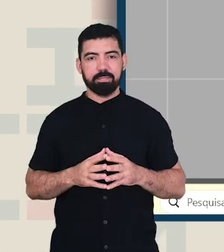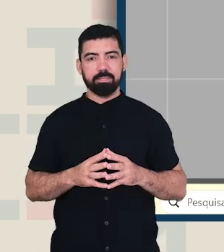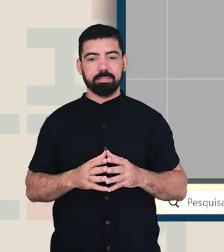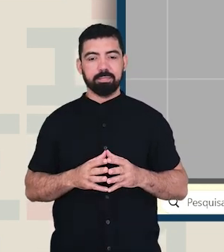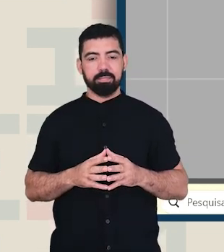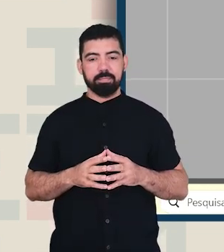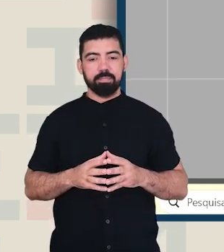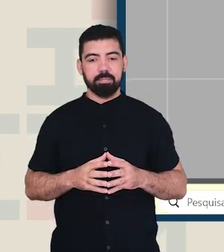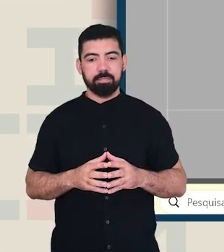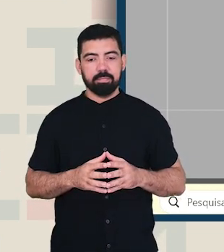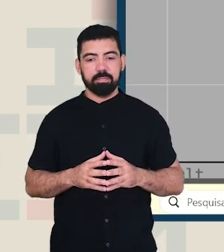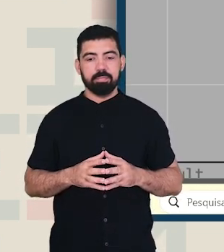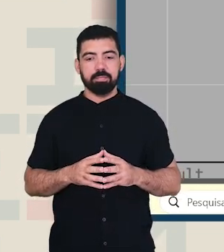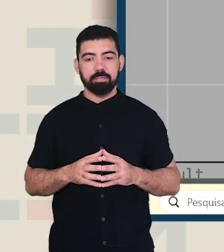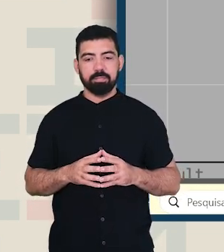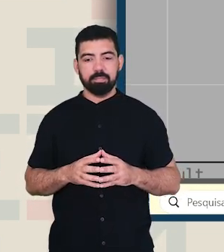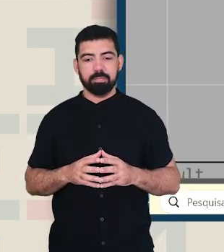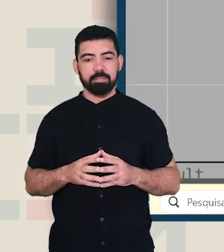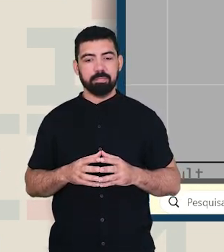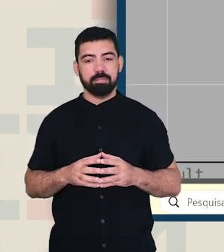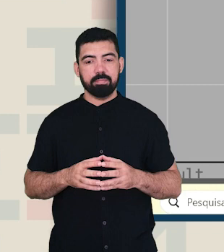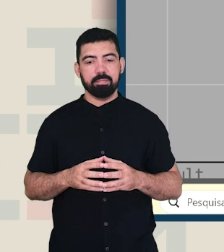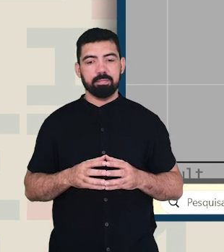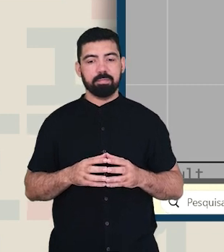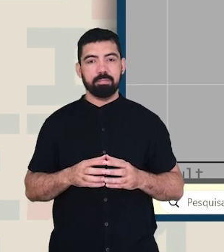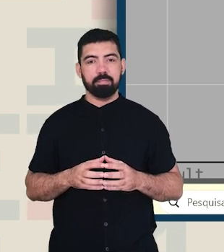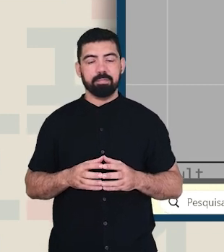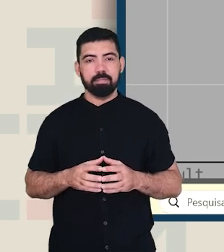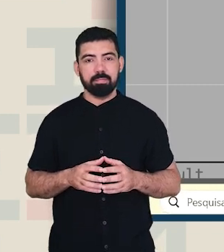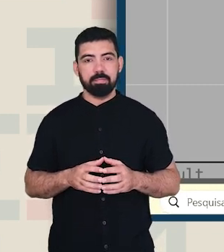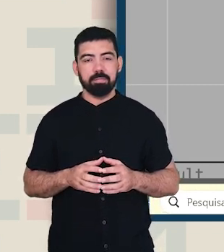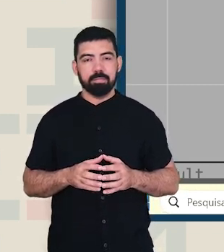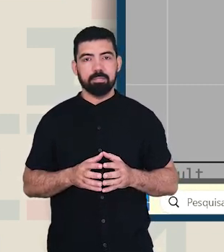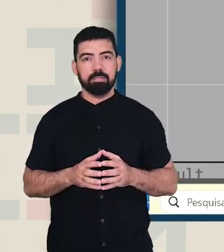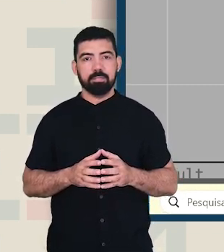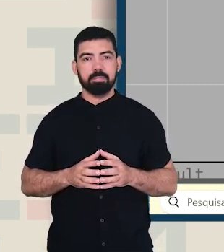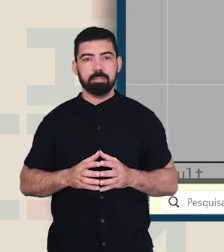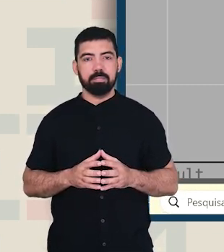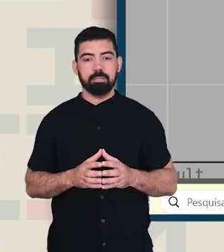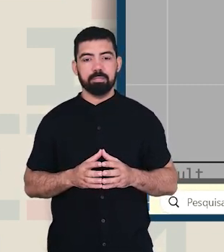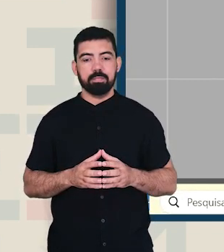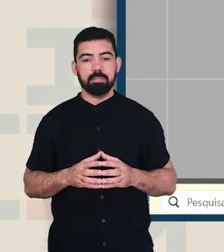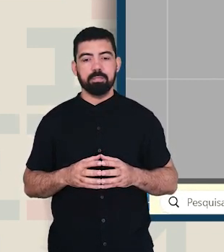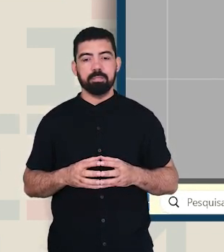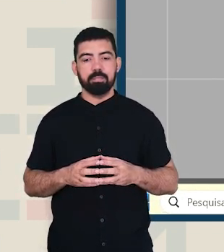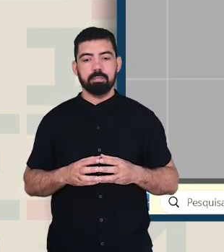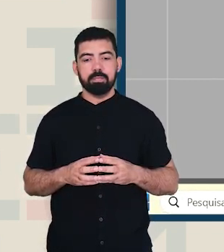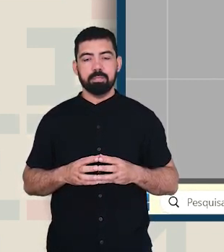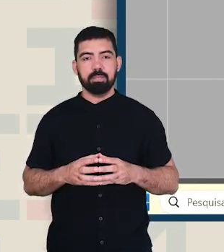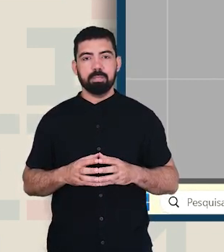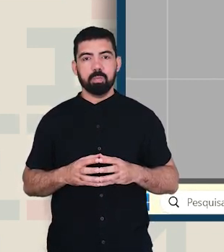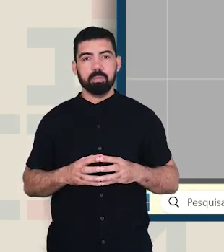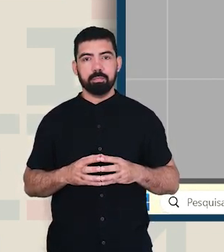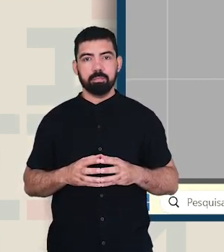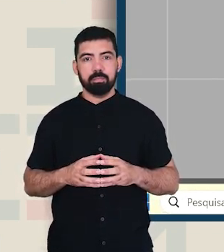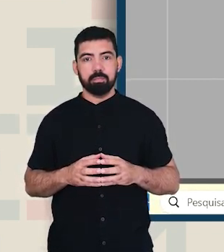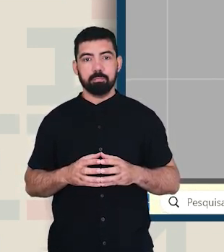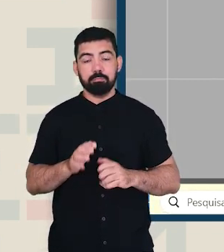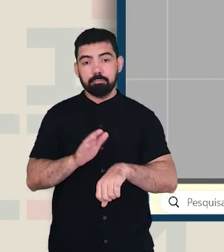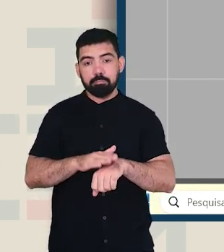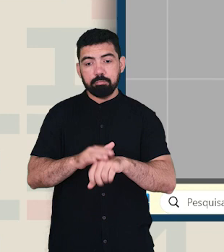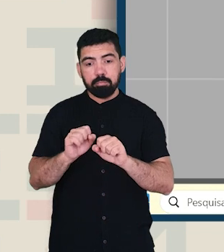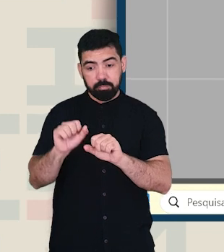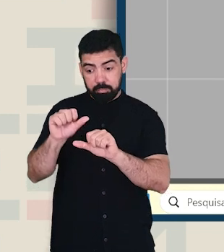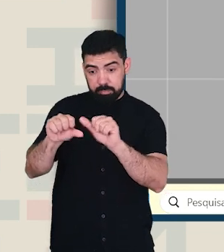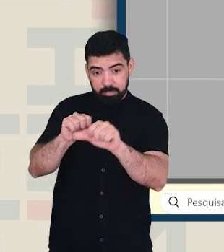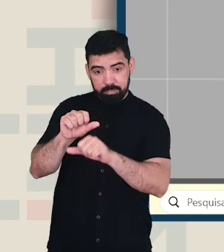Então tocamos. eu poderia